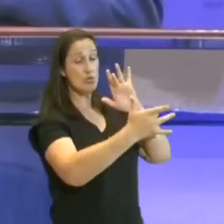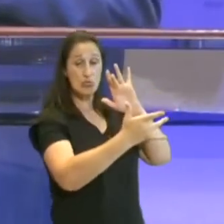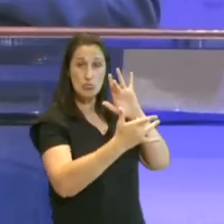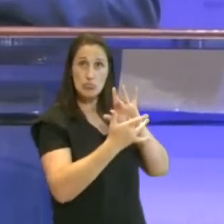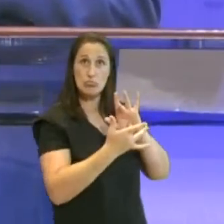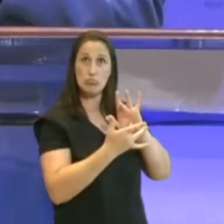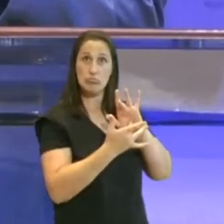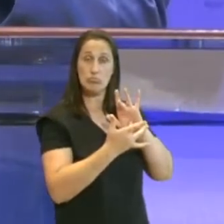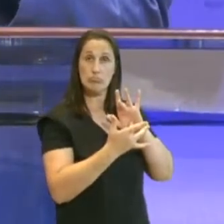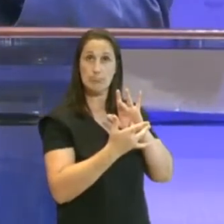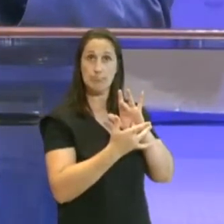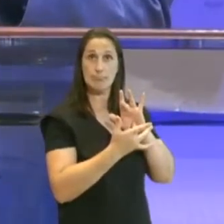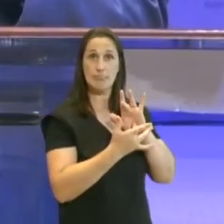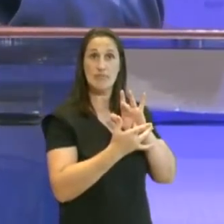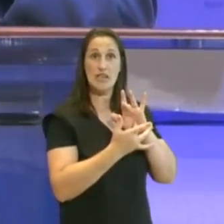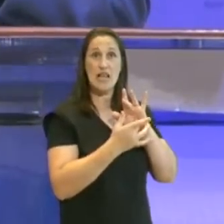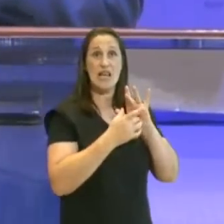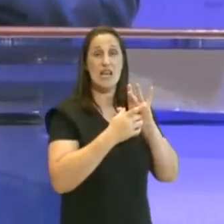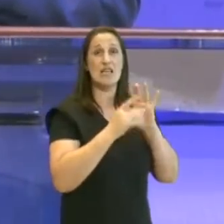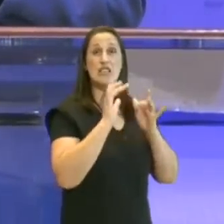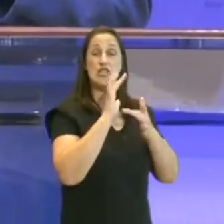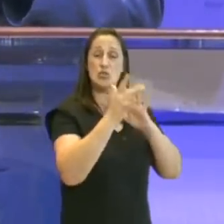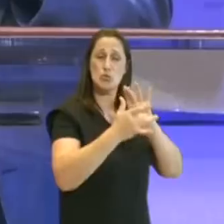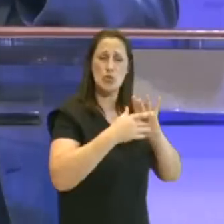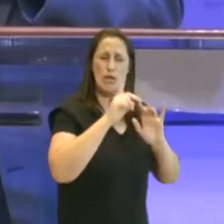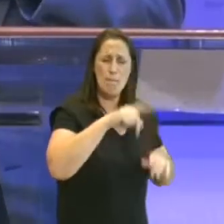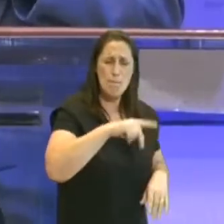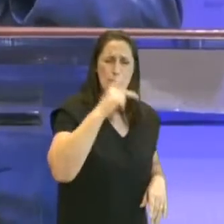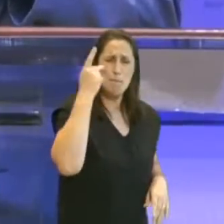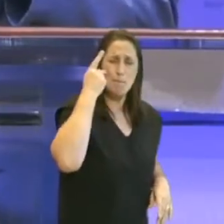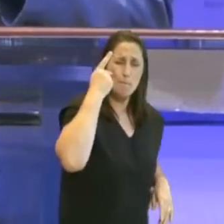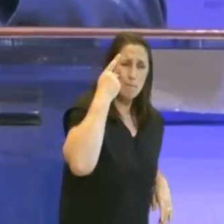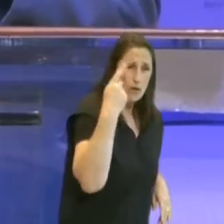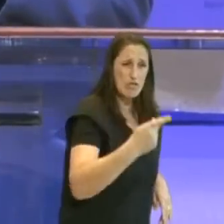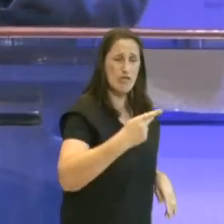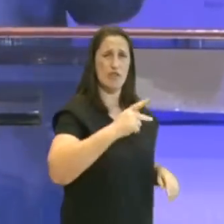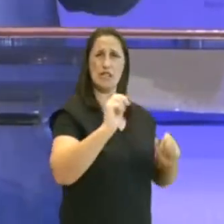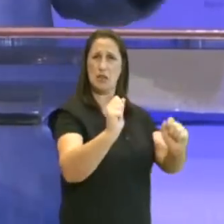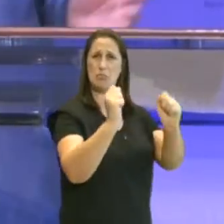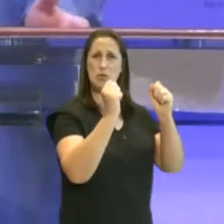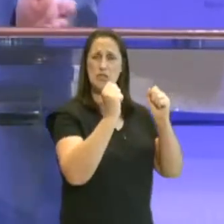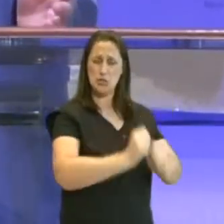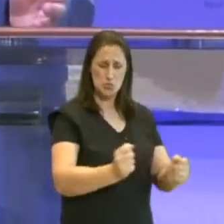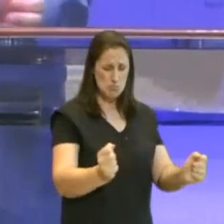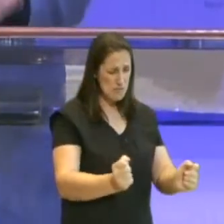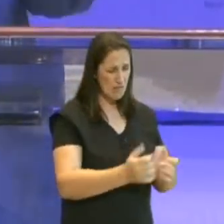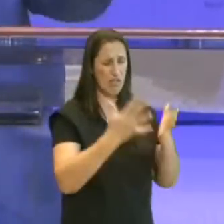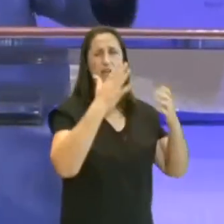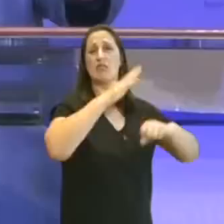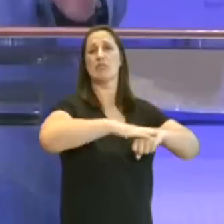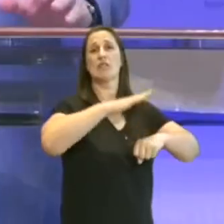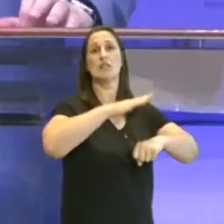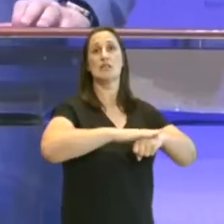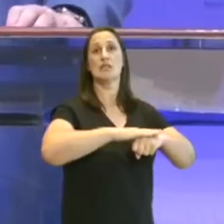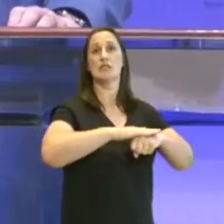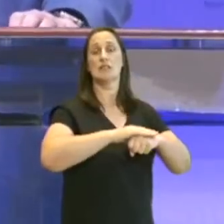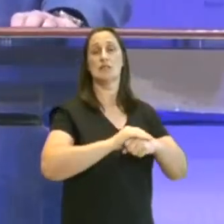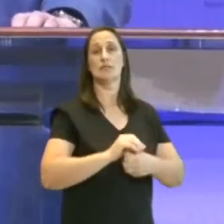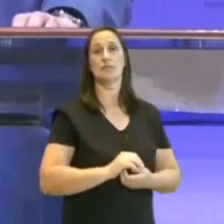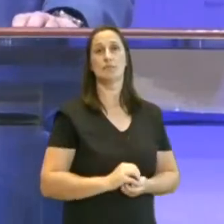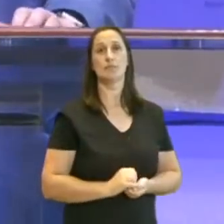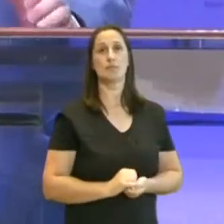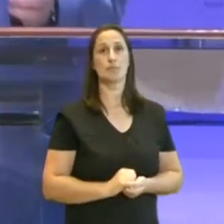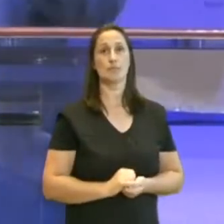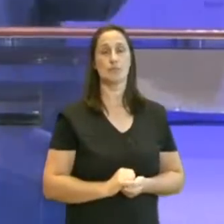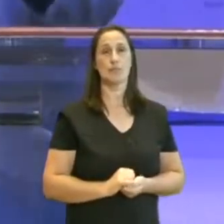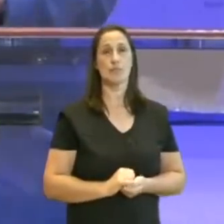eles. Ele era um profeta, poderoso em palavras e em obras diante de Deus e de todo o povo. E